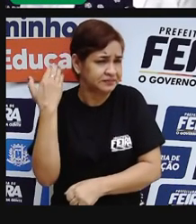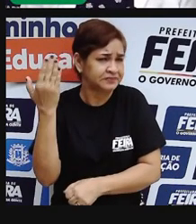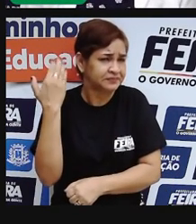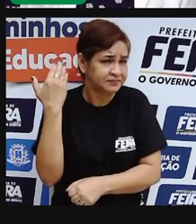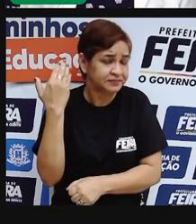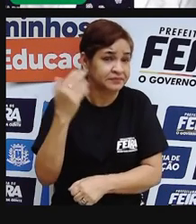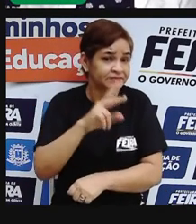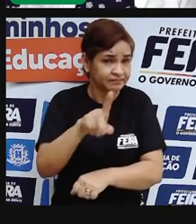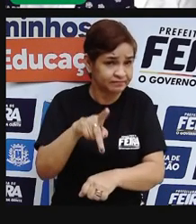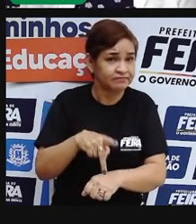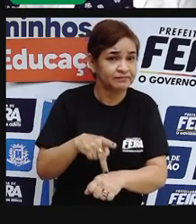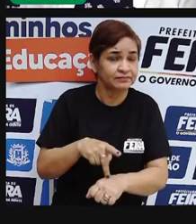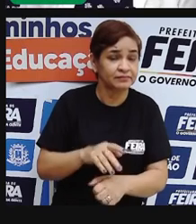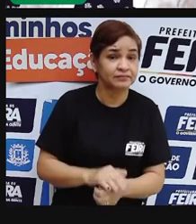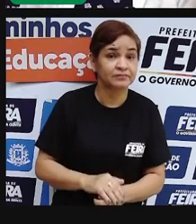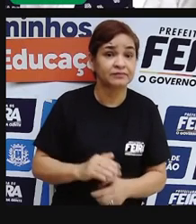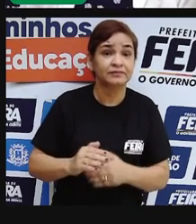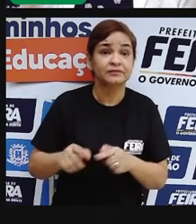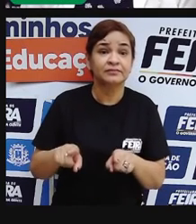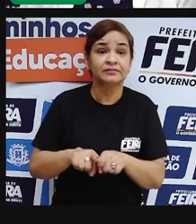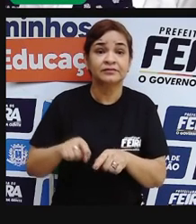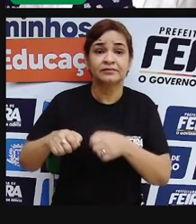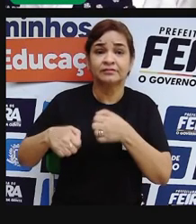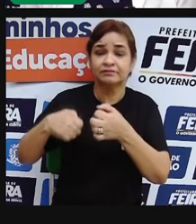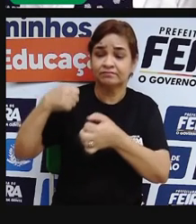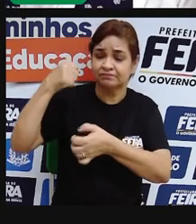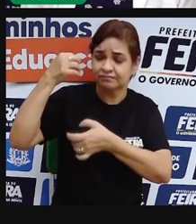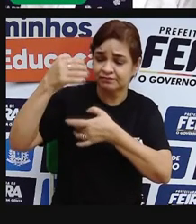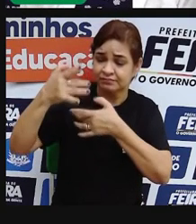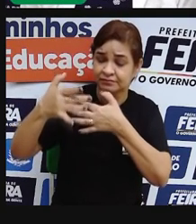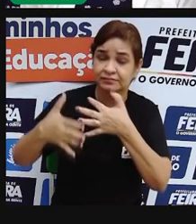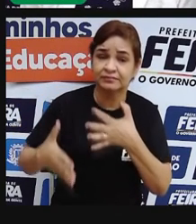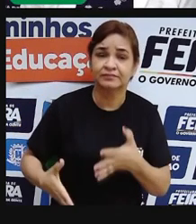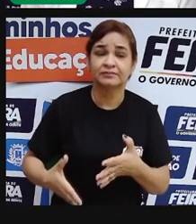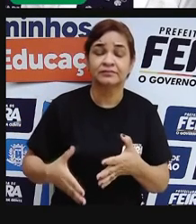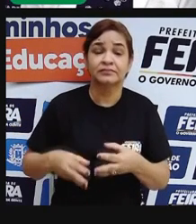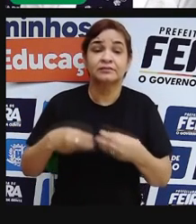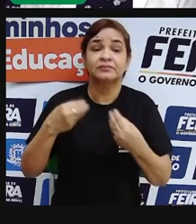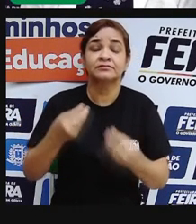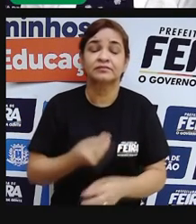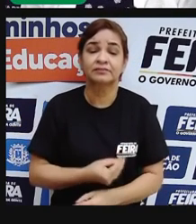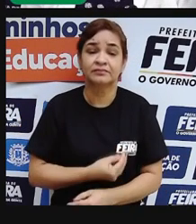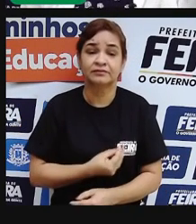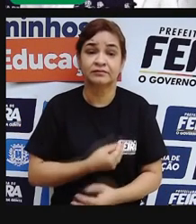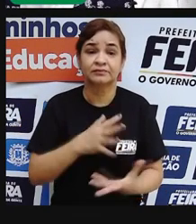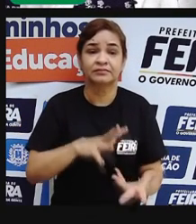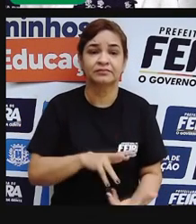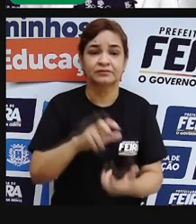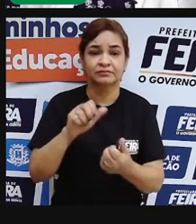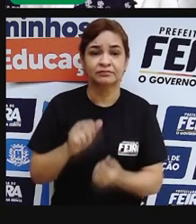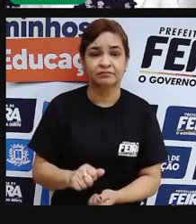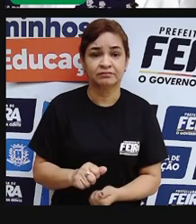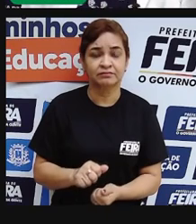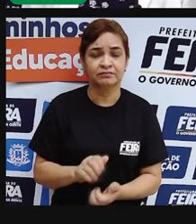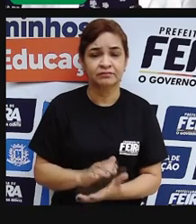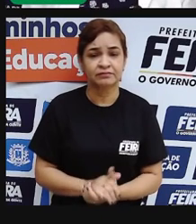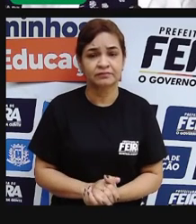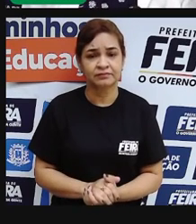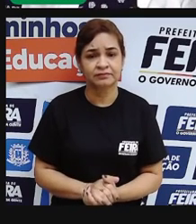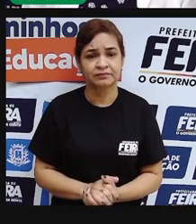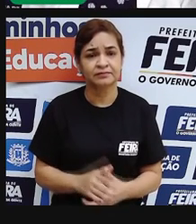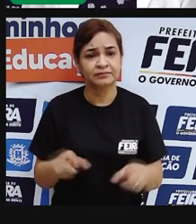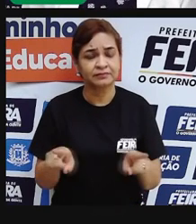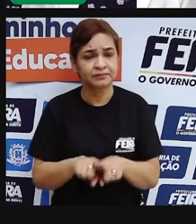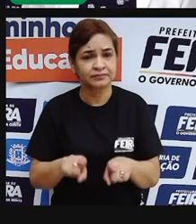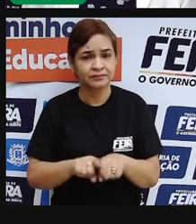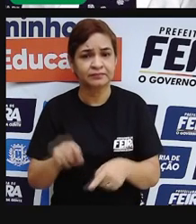ao mesmo tempo que vão narrando as suas experiências de vida no mundo Oi e o filme